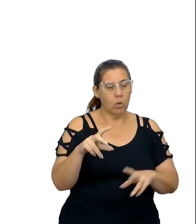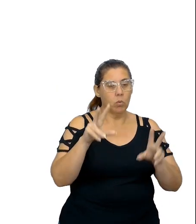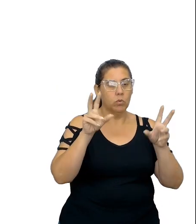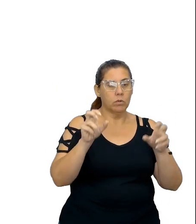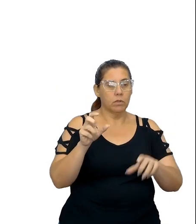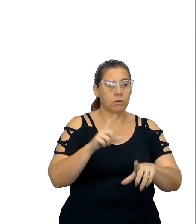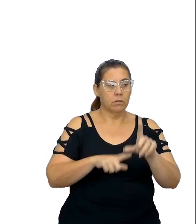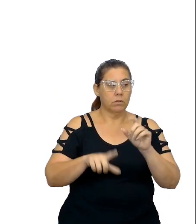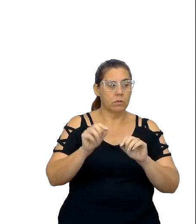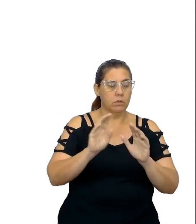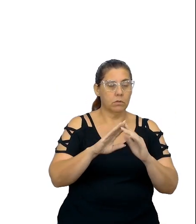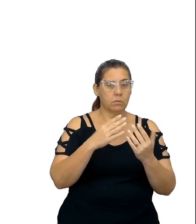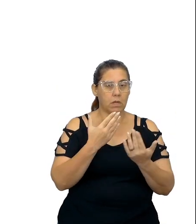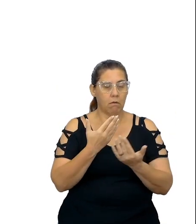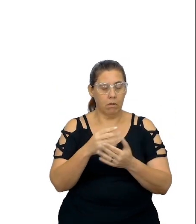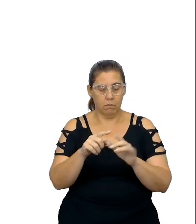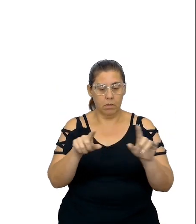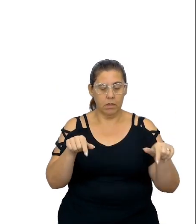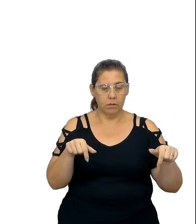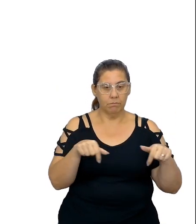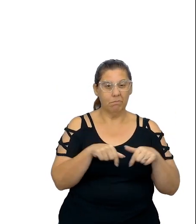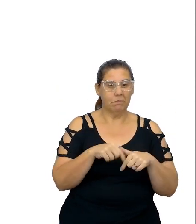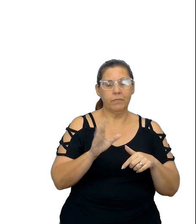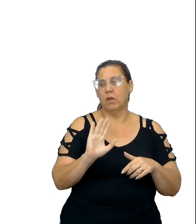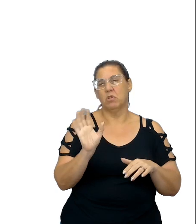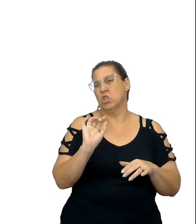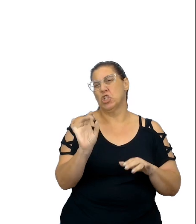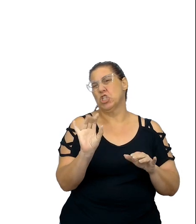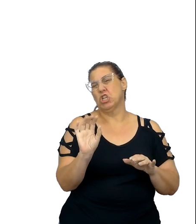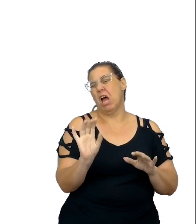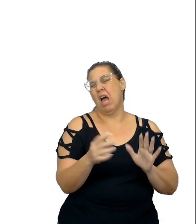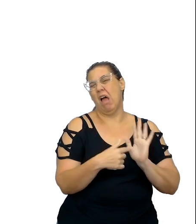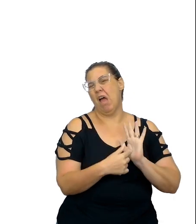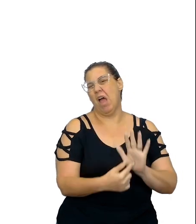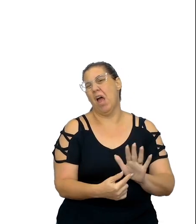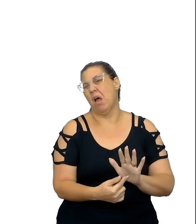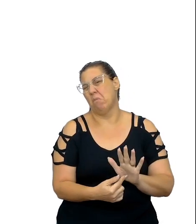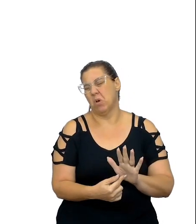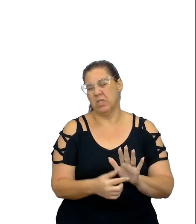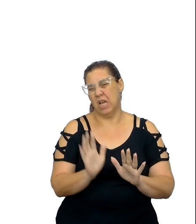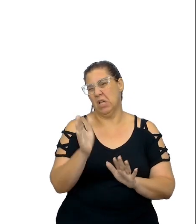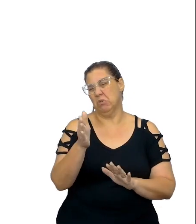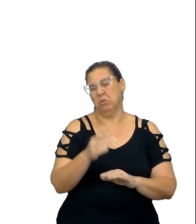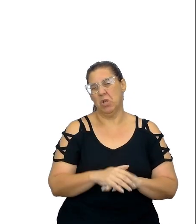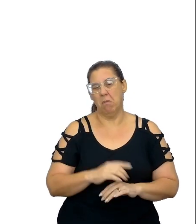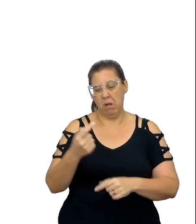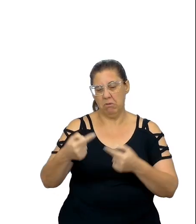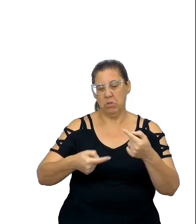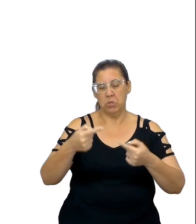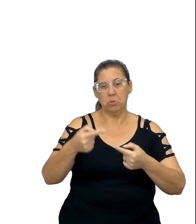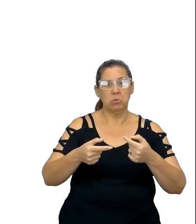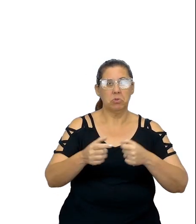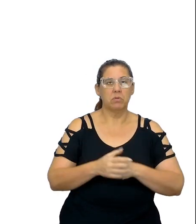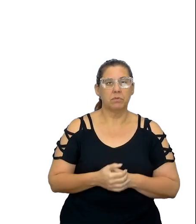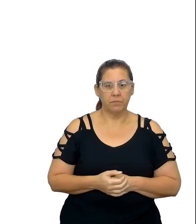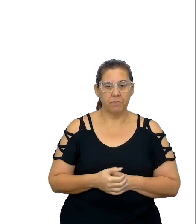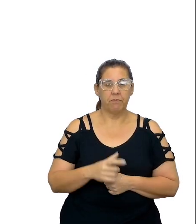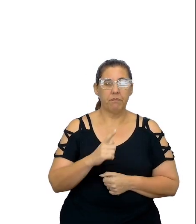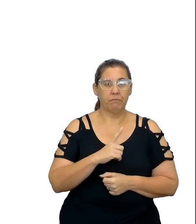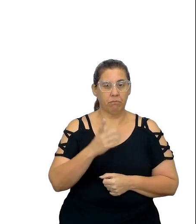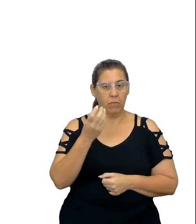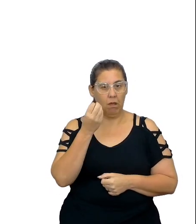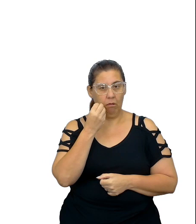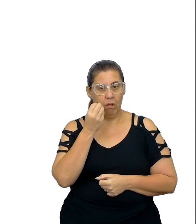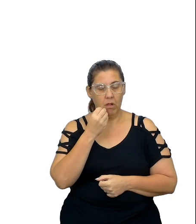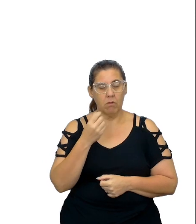escolhido pela sala, não um tema já apresentado, né, onde eles podem ali discutir questões que atendem às